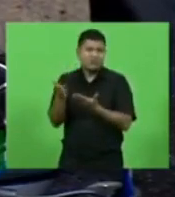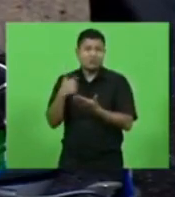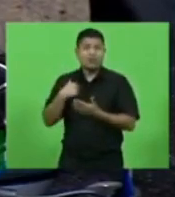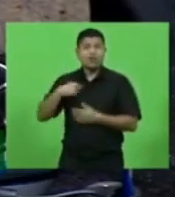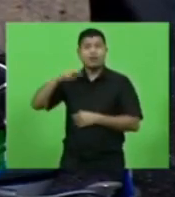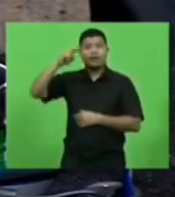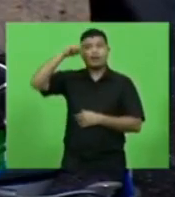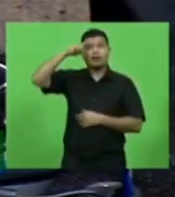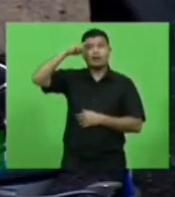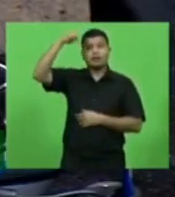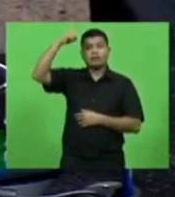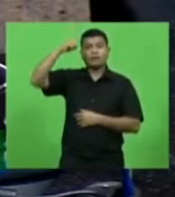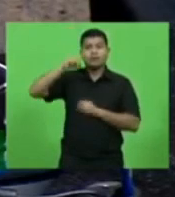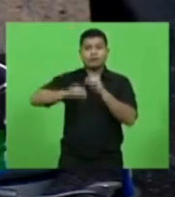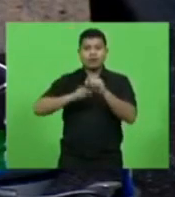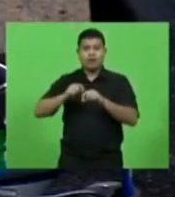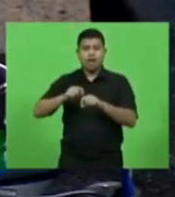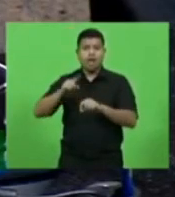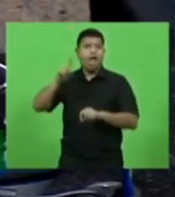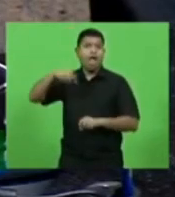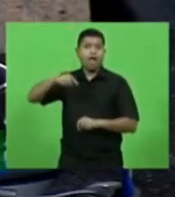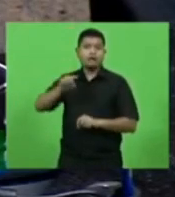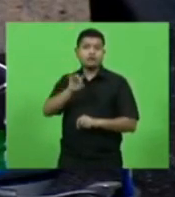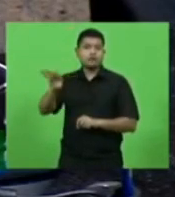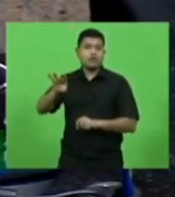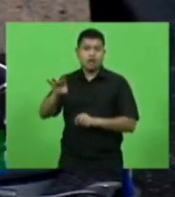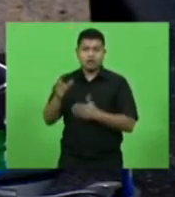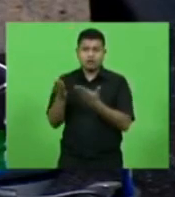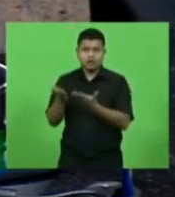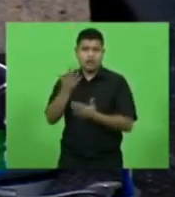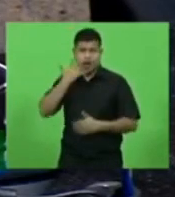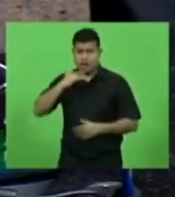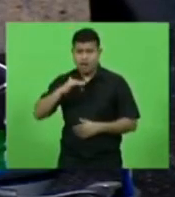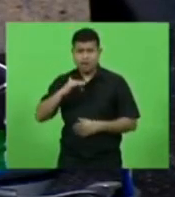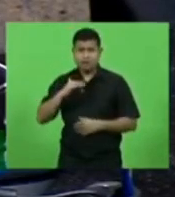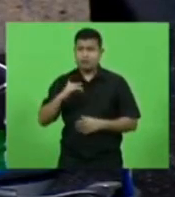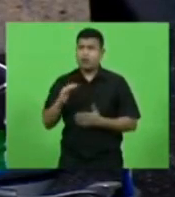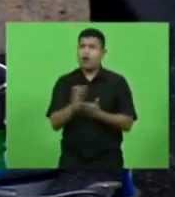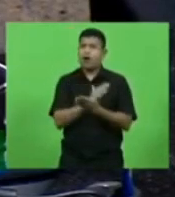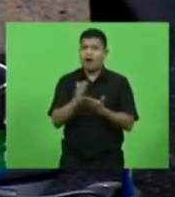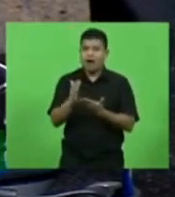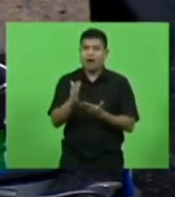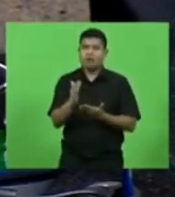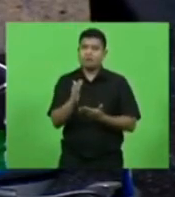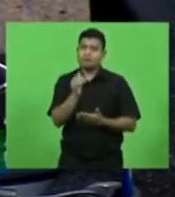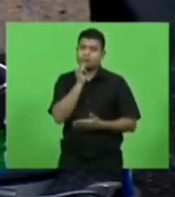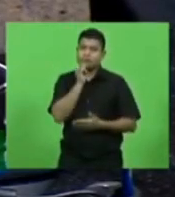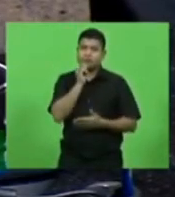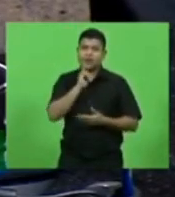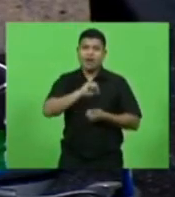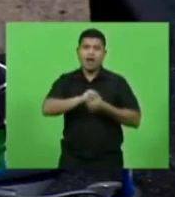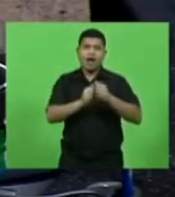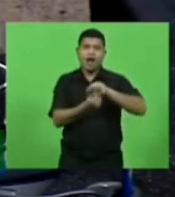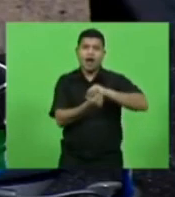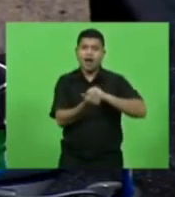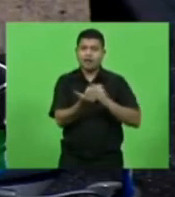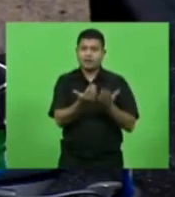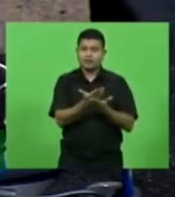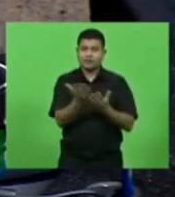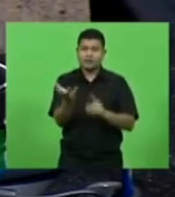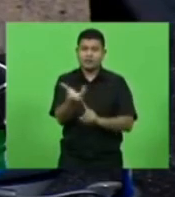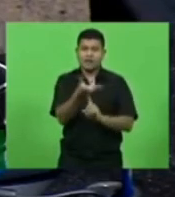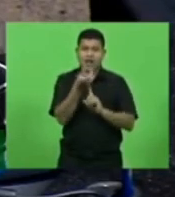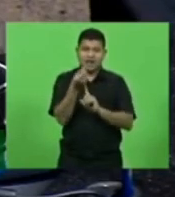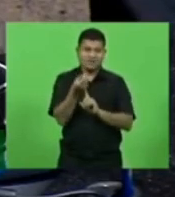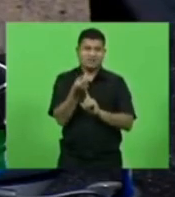uma peculiaridade das crianças. Parece que alguns universitários, alguns artistas brasileiros também estão cedendo